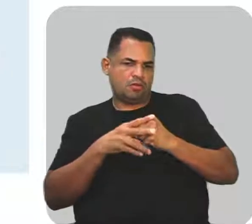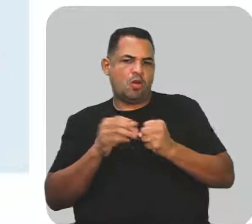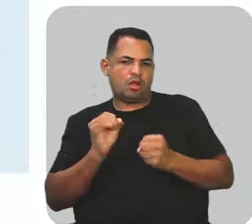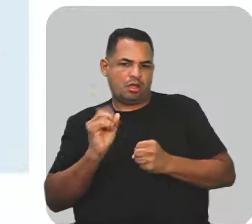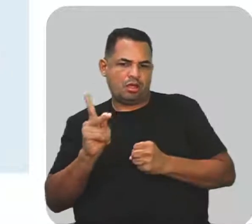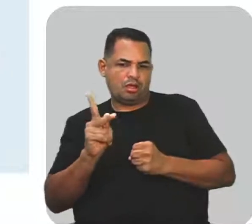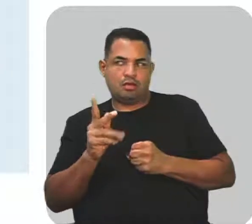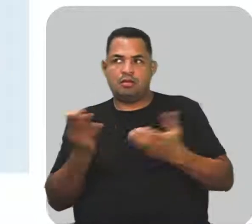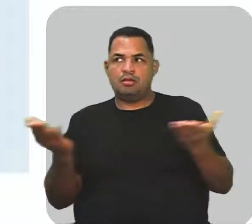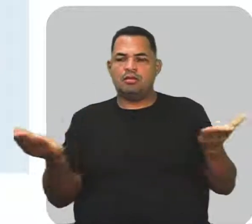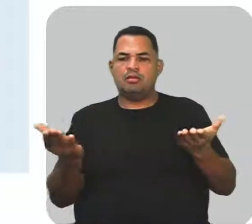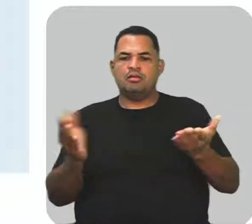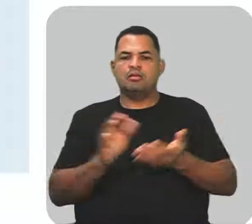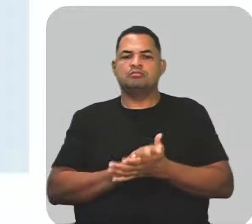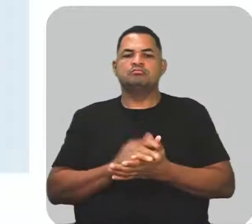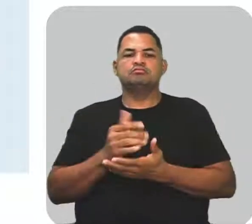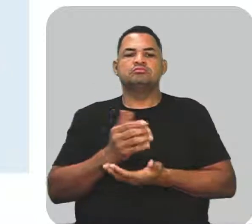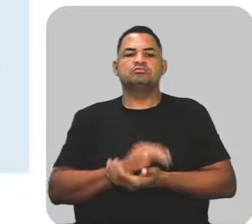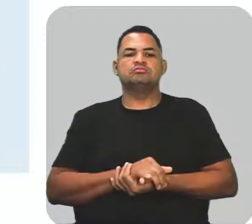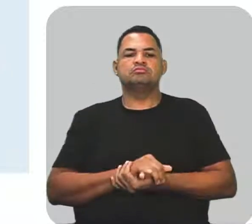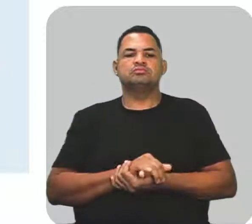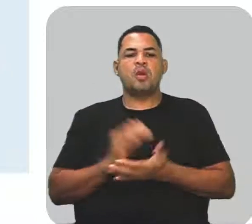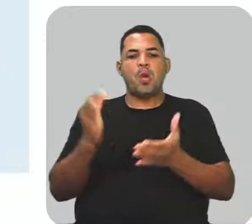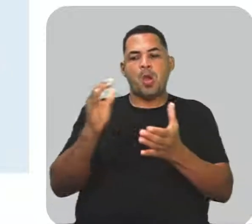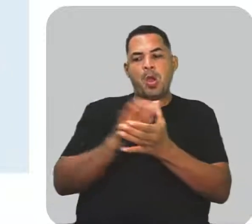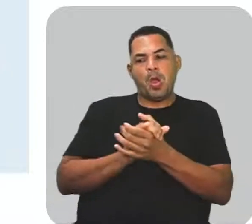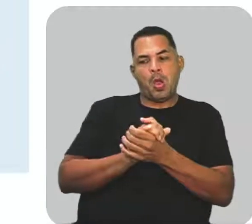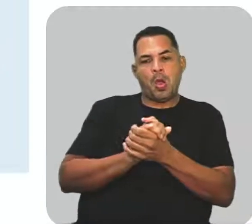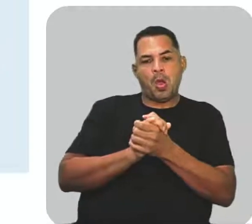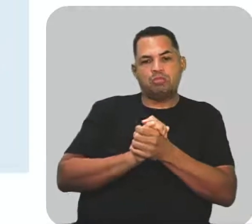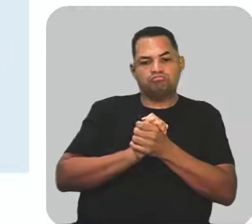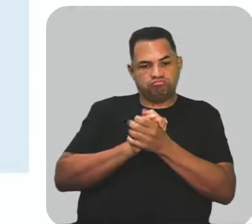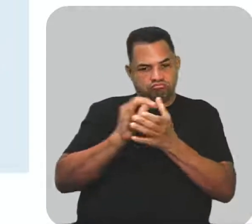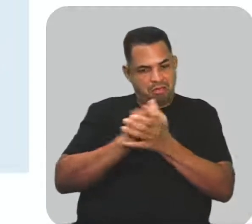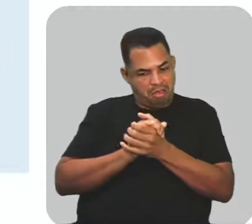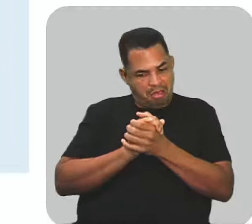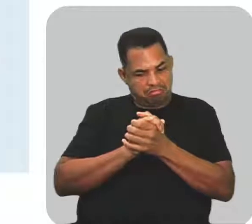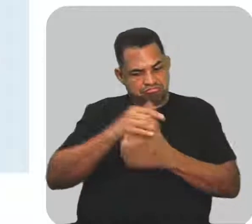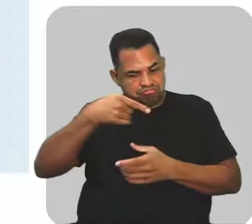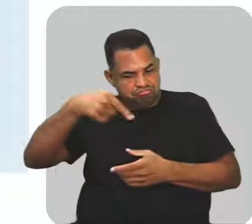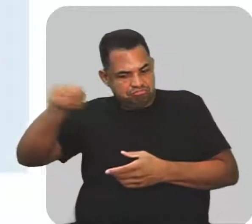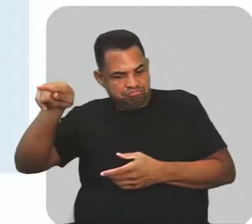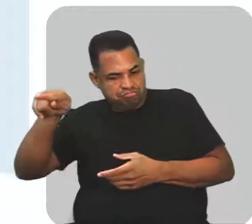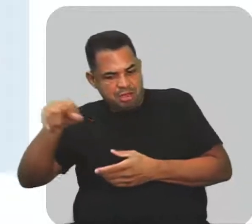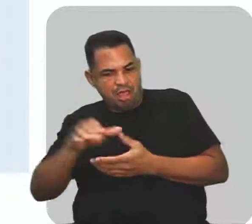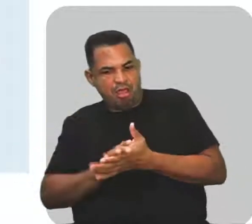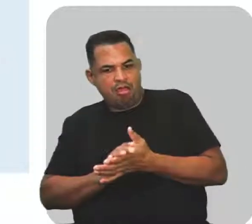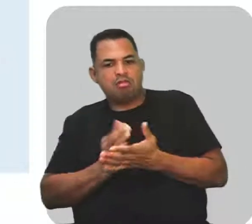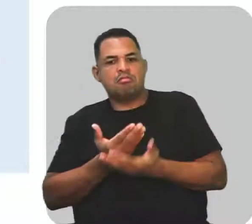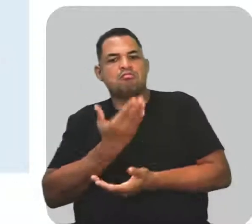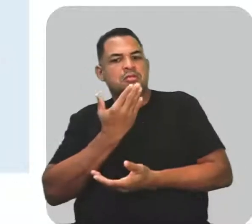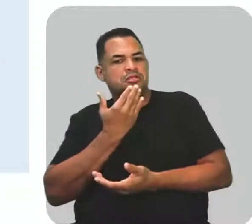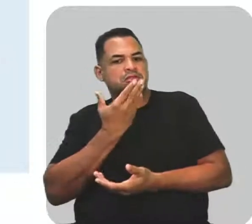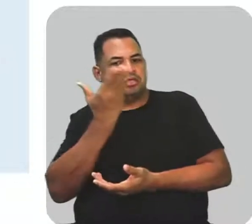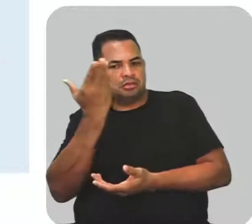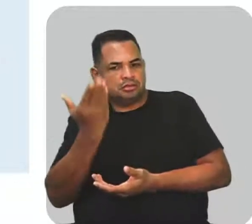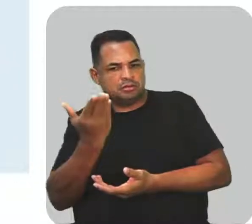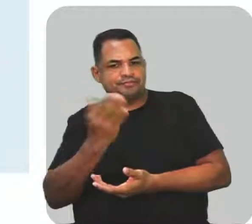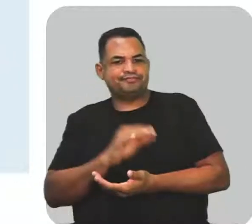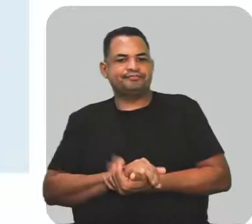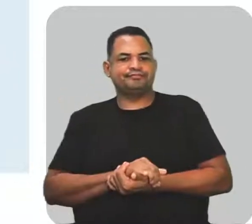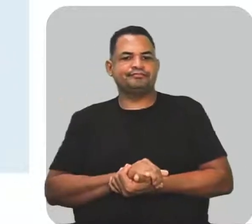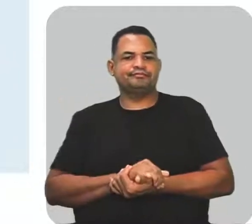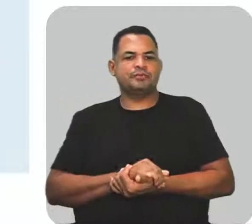Beleza? Outro exemplo. Os casais saíram para jantar. Qual é o verbo dessa oração? O verbo